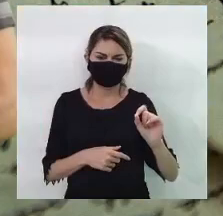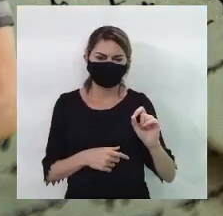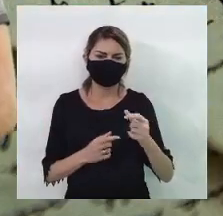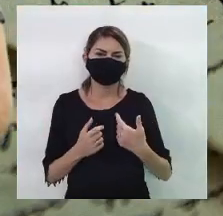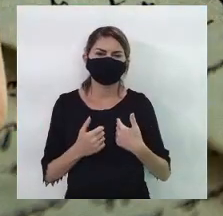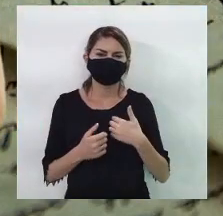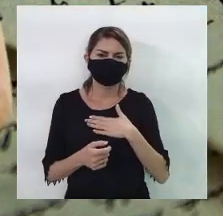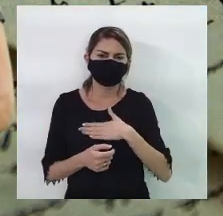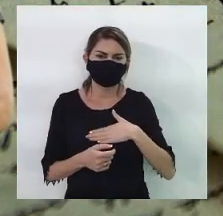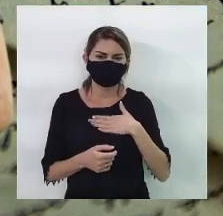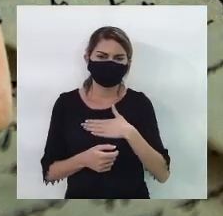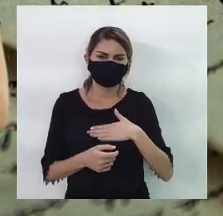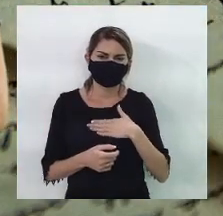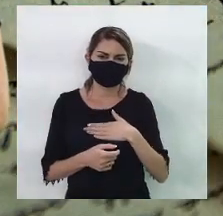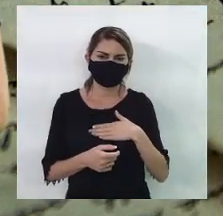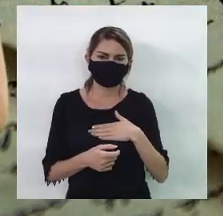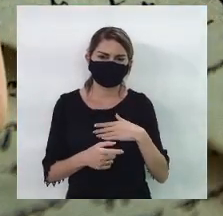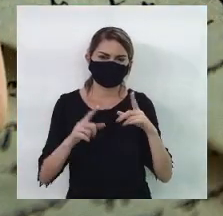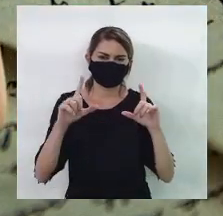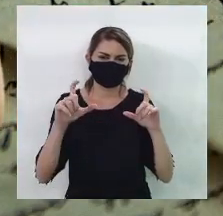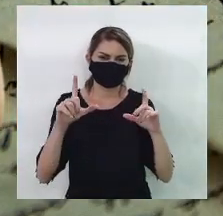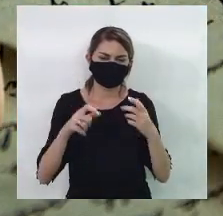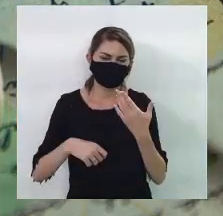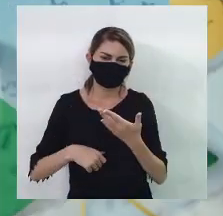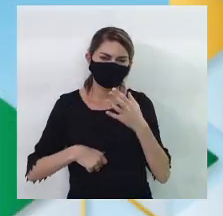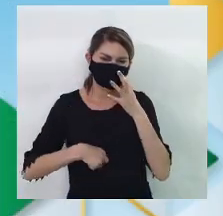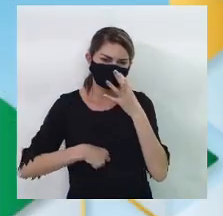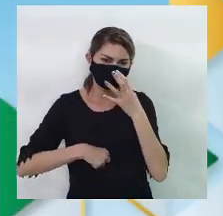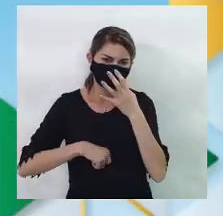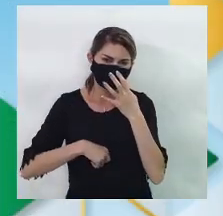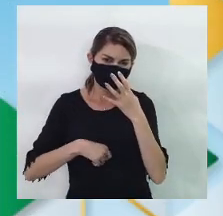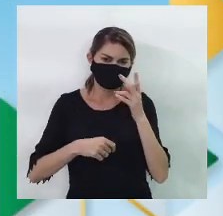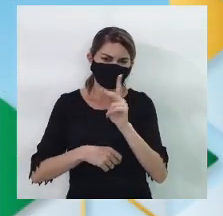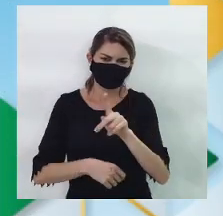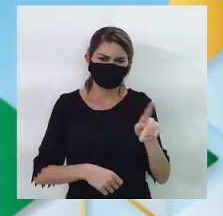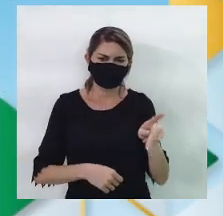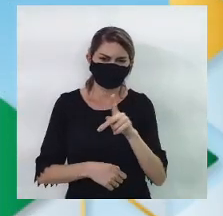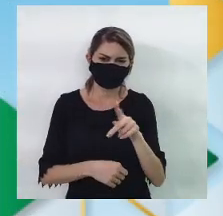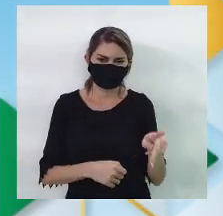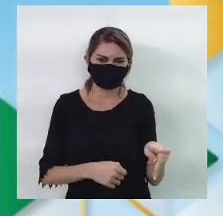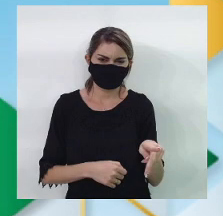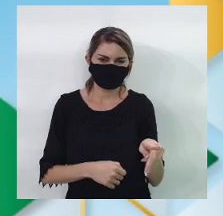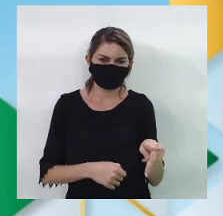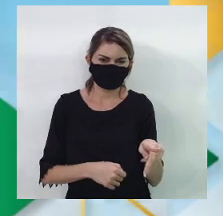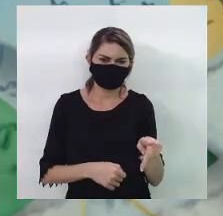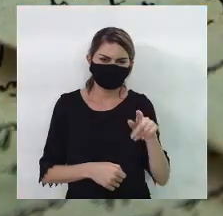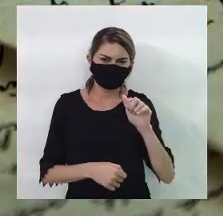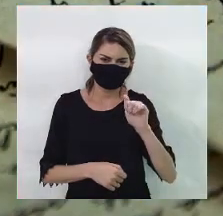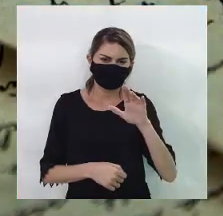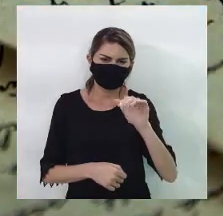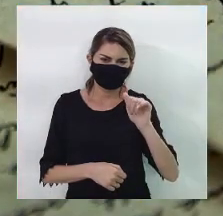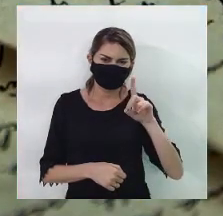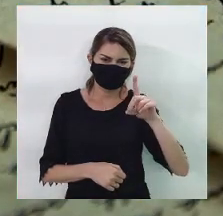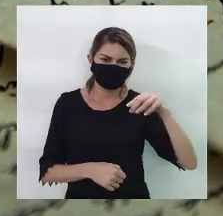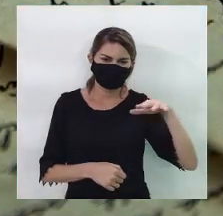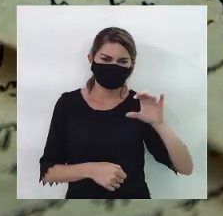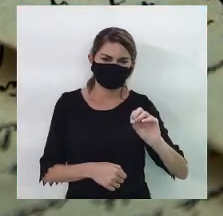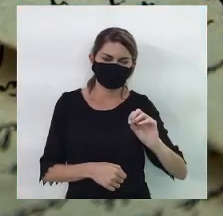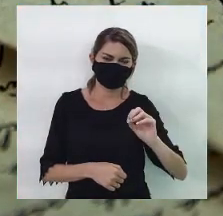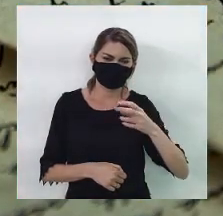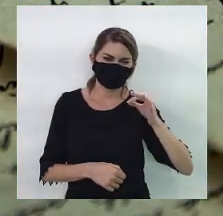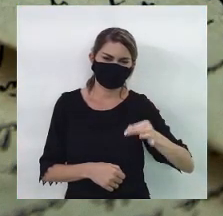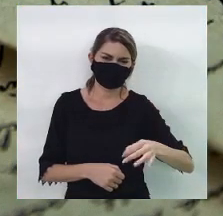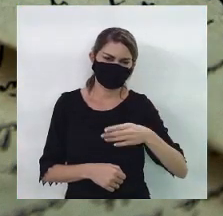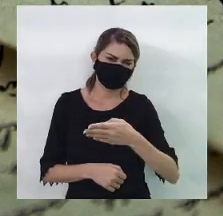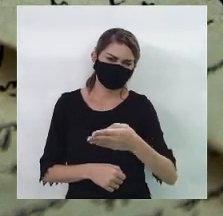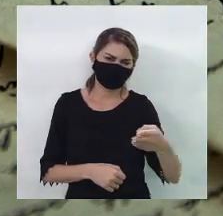eu gostei justamente dessa foto, ela me chama a atenção, que uma professora, uma acadêmica, certo? E ela